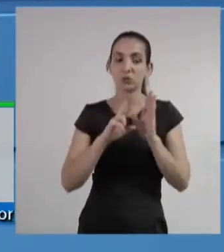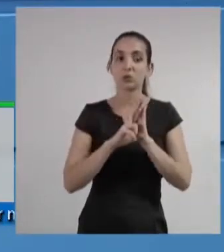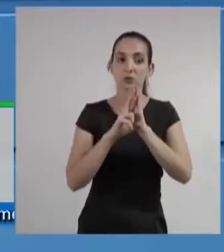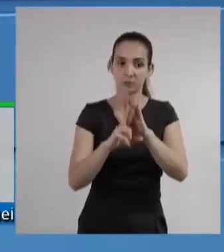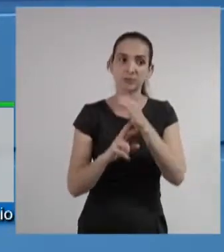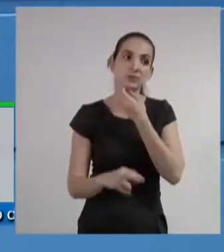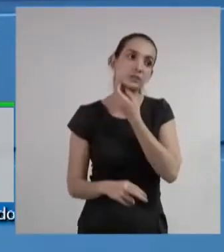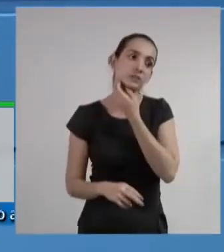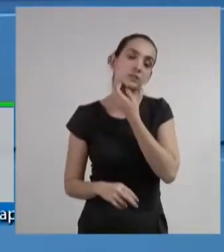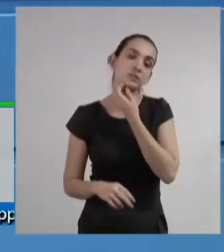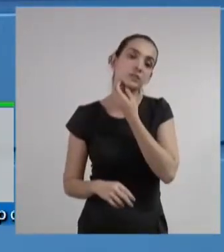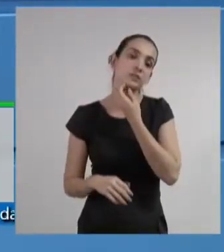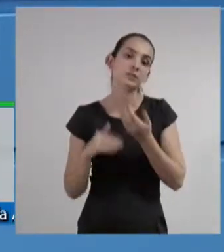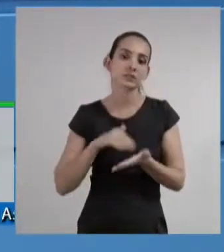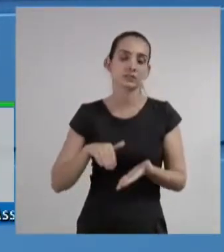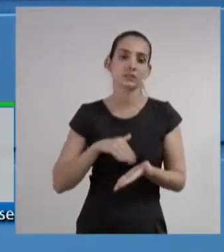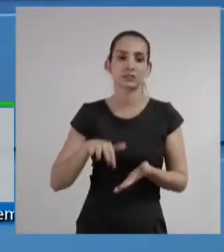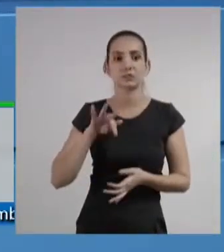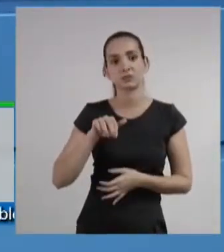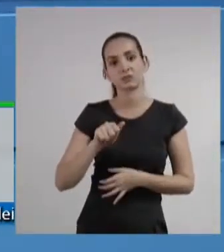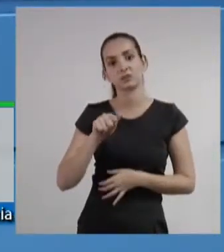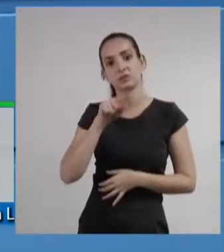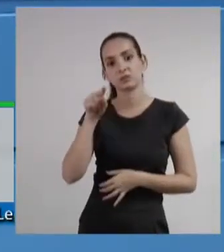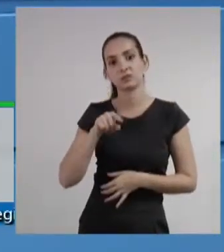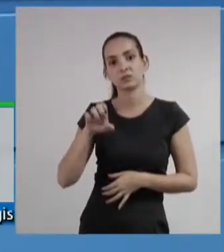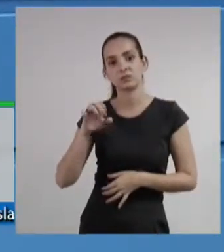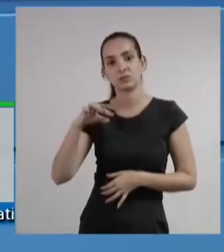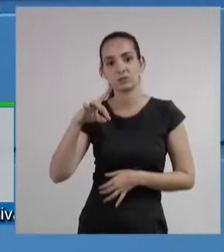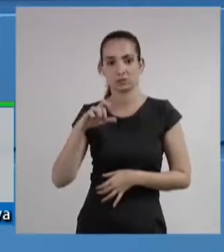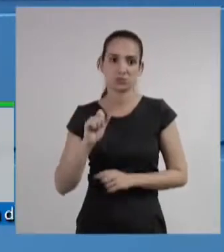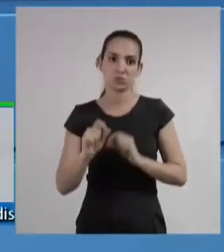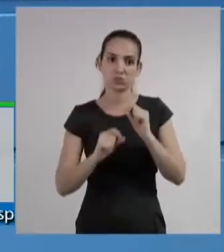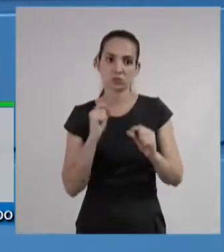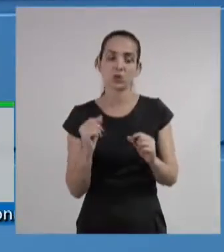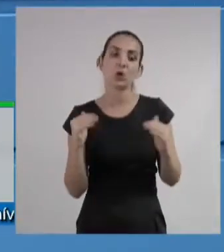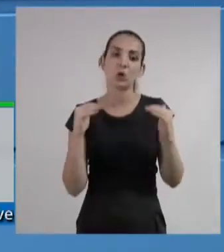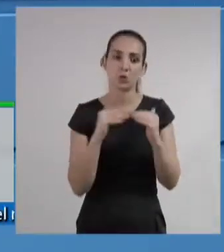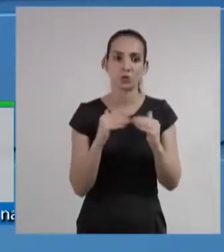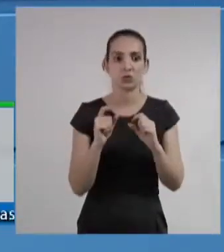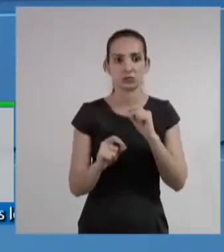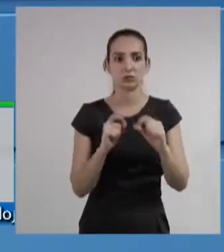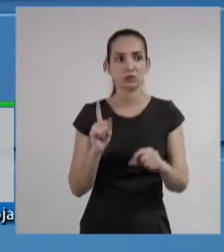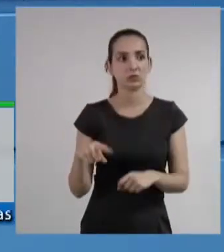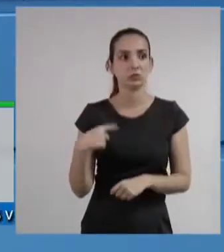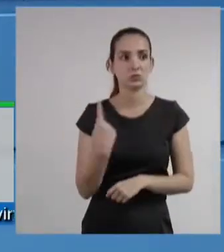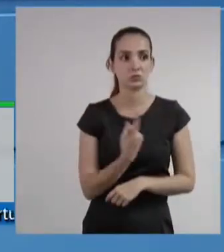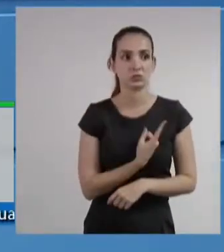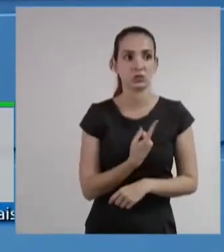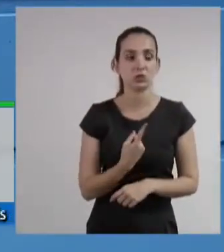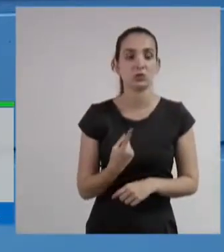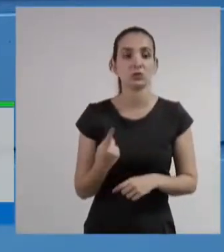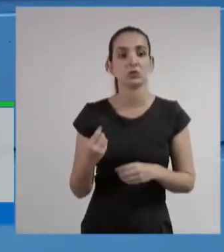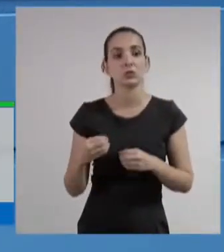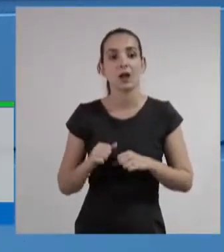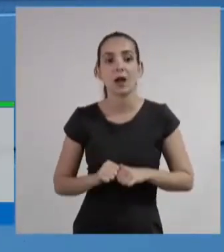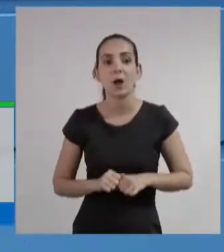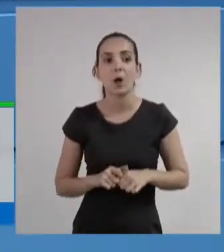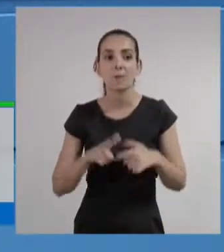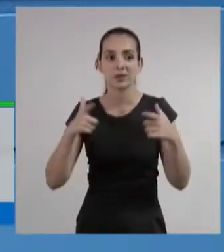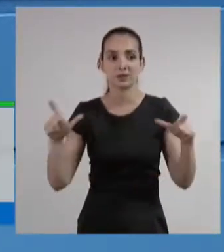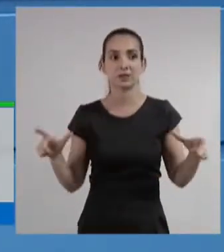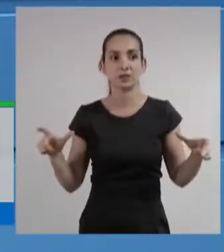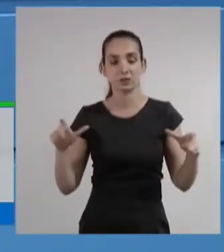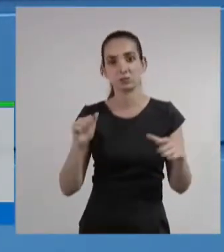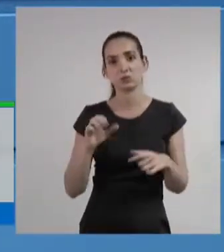da Secretaria de Fazenda, ele concorda com que nós estendemos o fato gerador